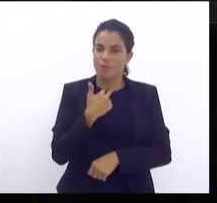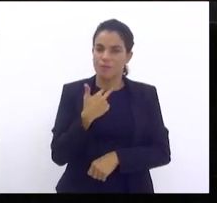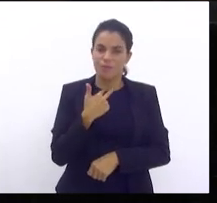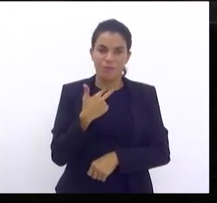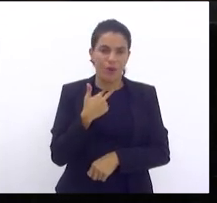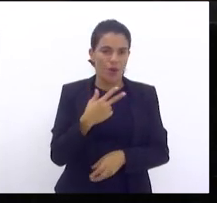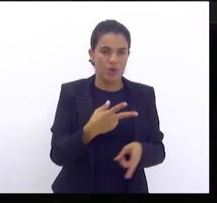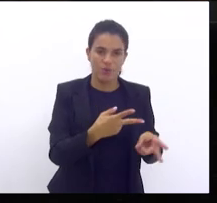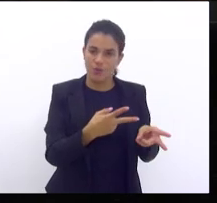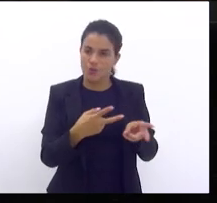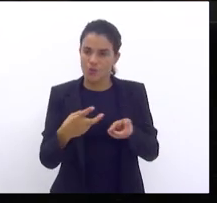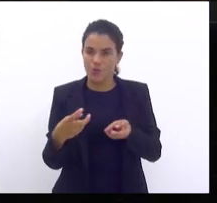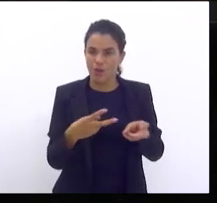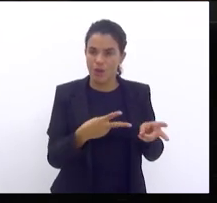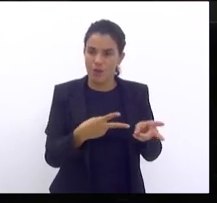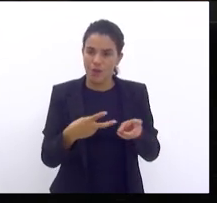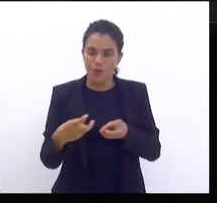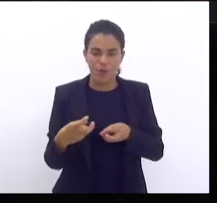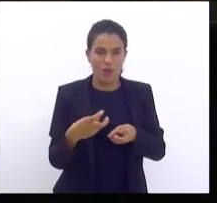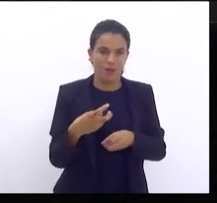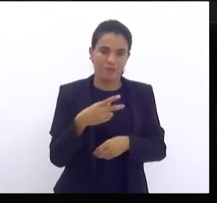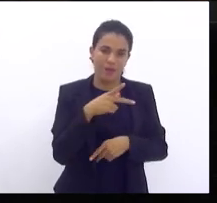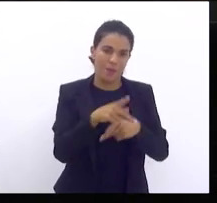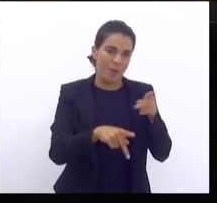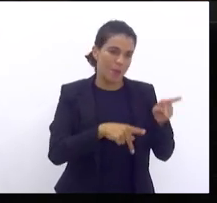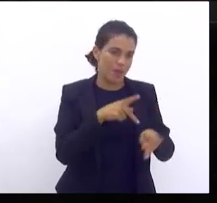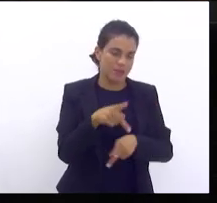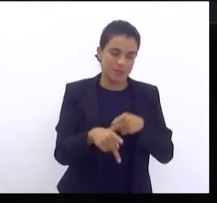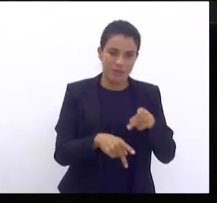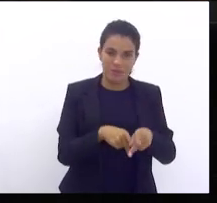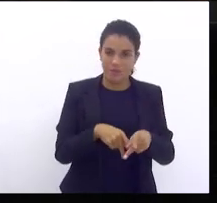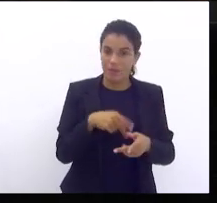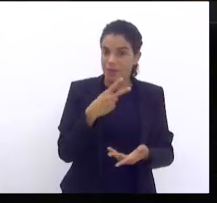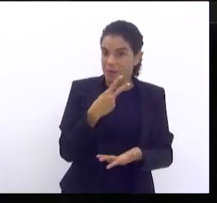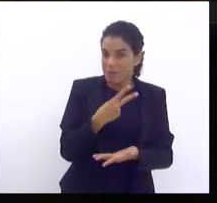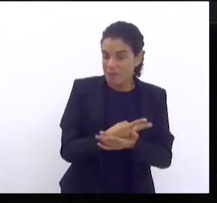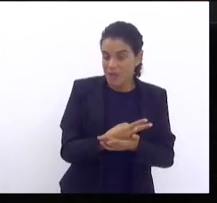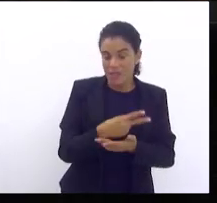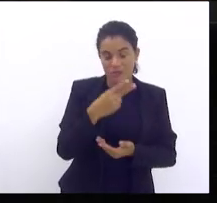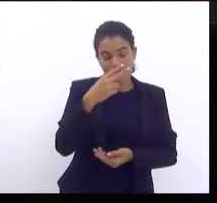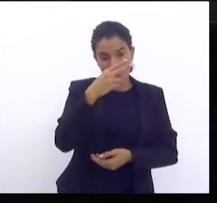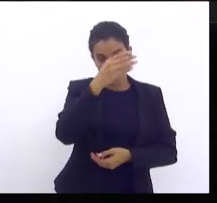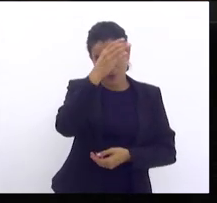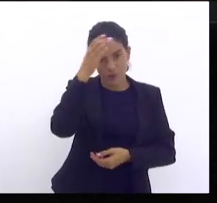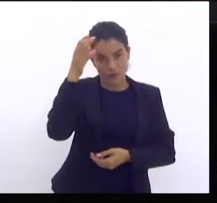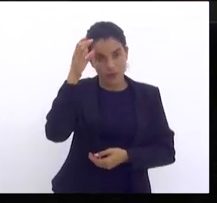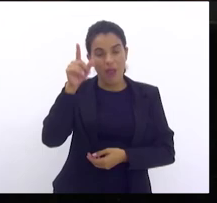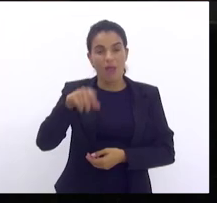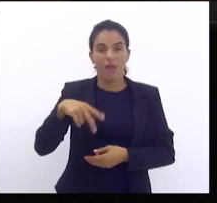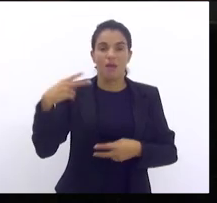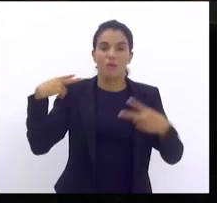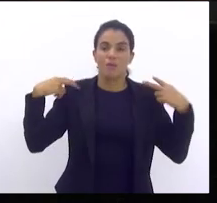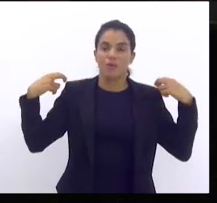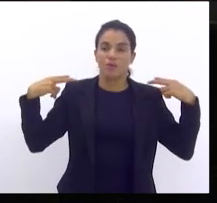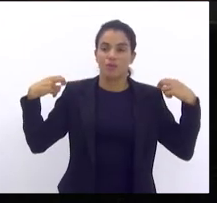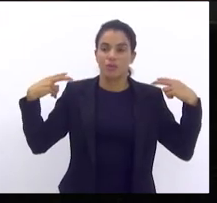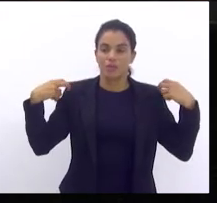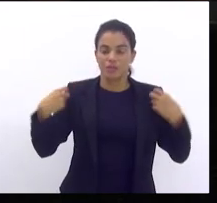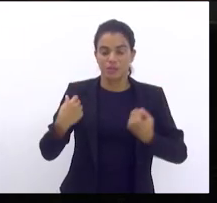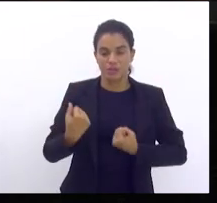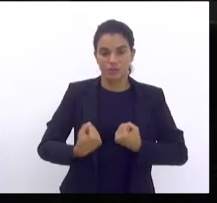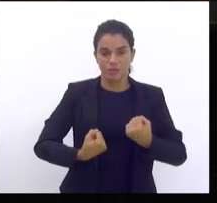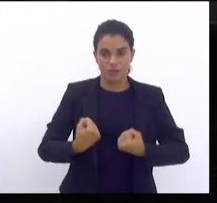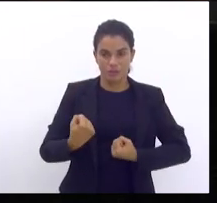estorquir o consumidor mesmo esse consumidor sendo o motorista que